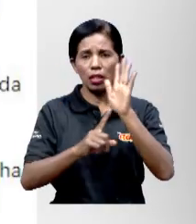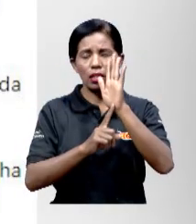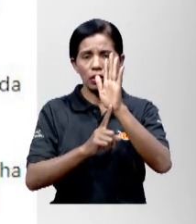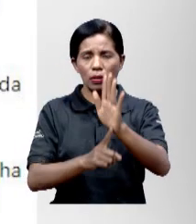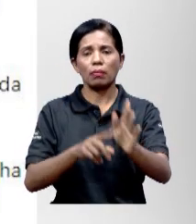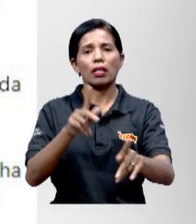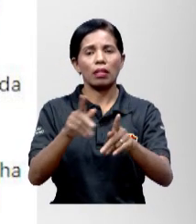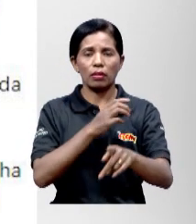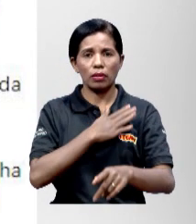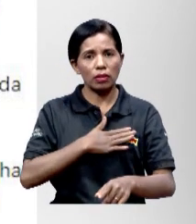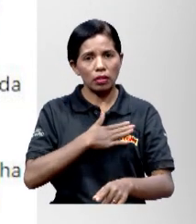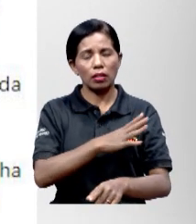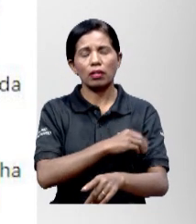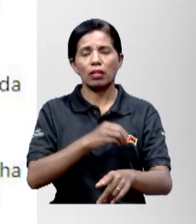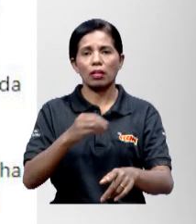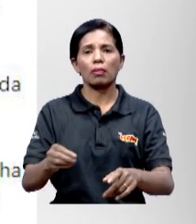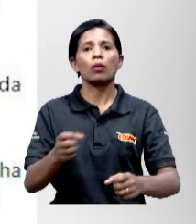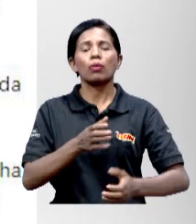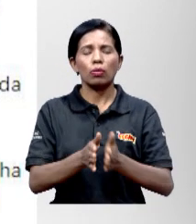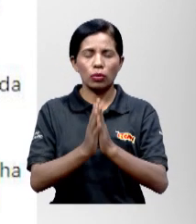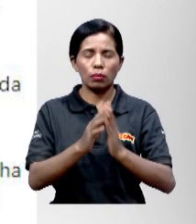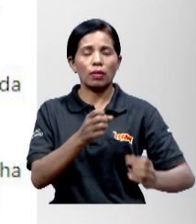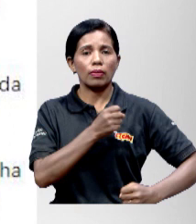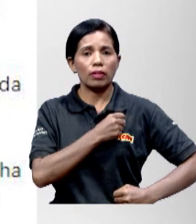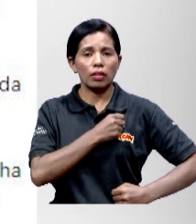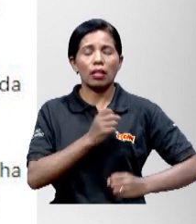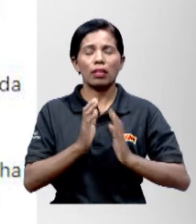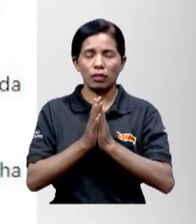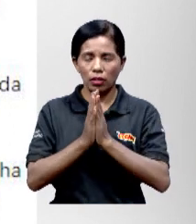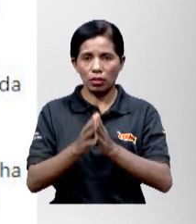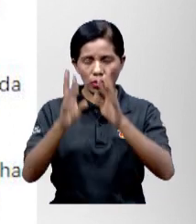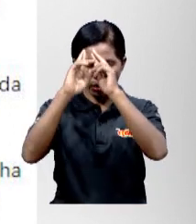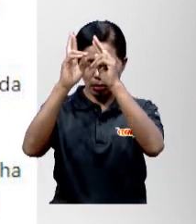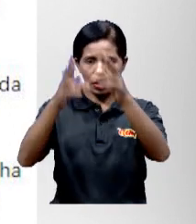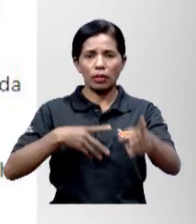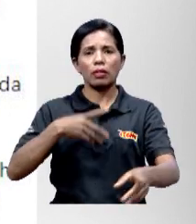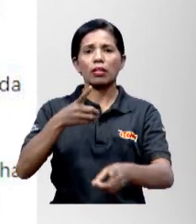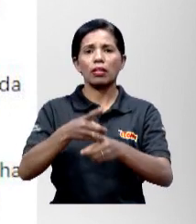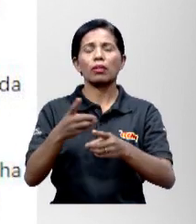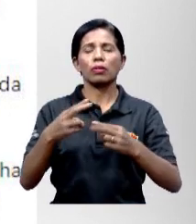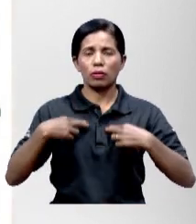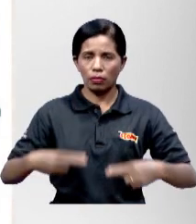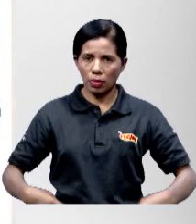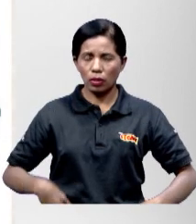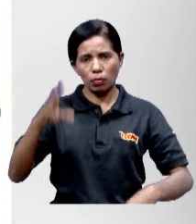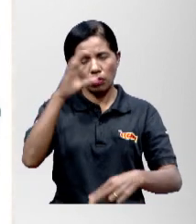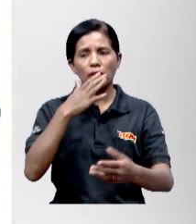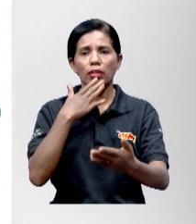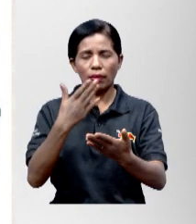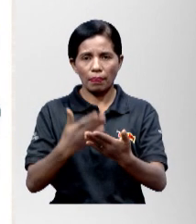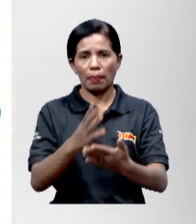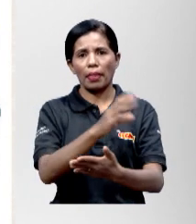Mianmar no russo para junta militar ato respeita direitos humanos no busca solução ira nebe pacífica no